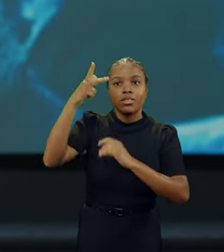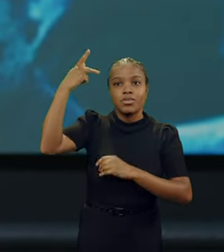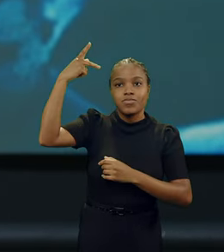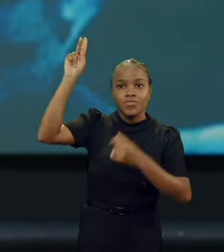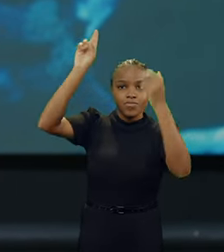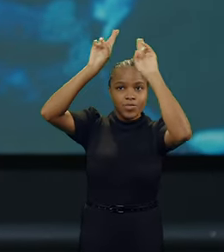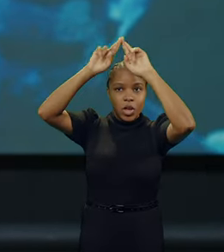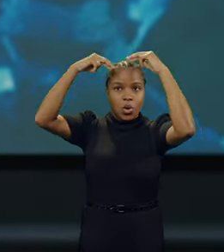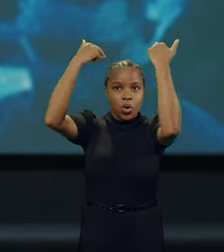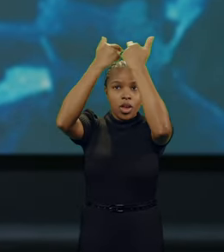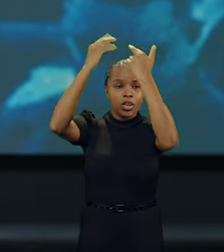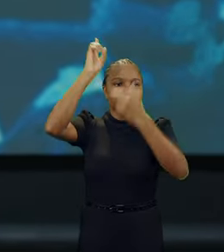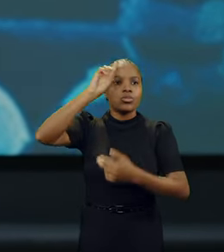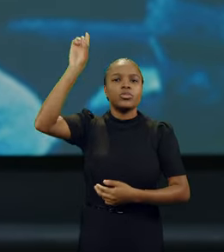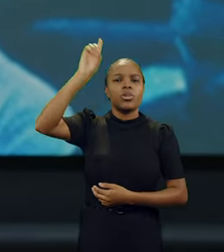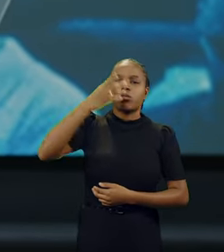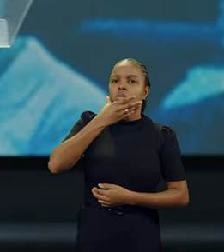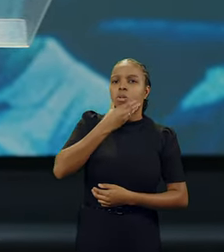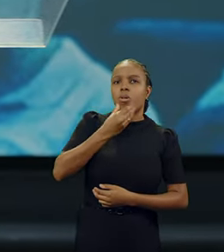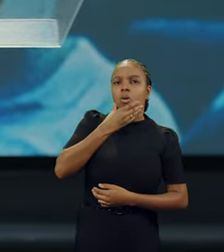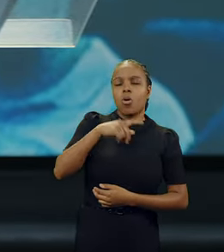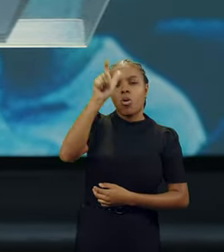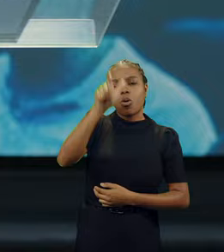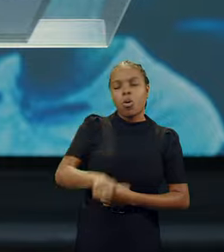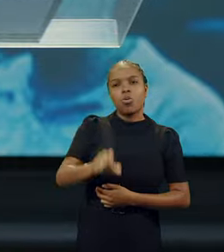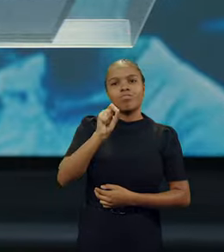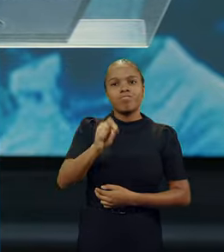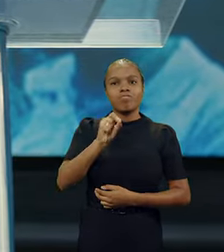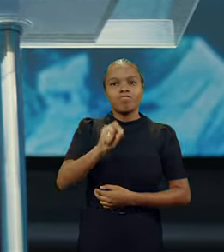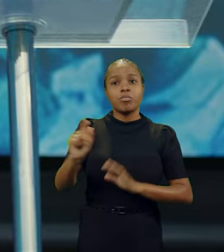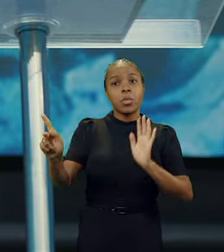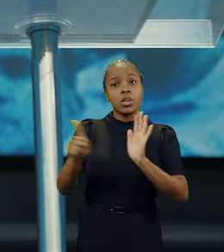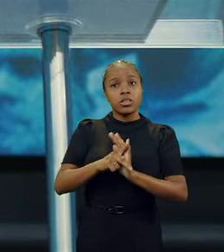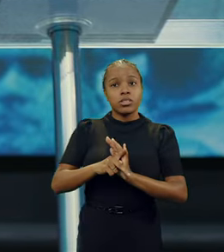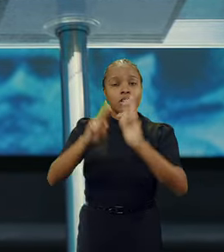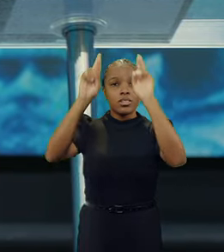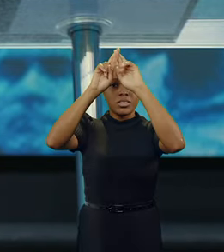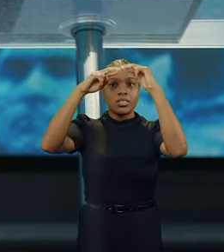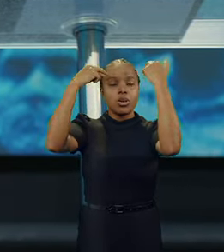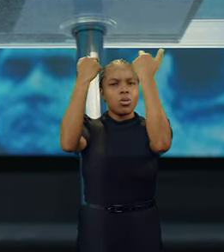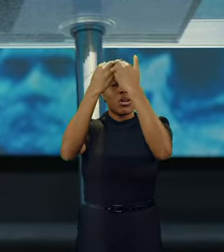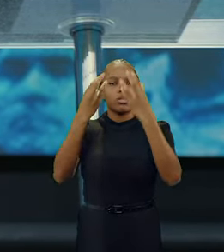Que homens são esses que pertencem a um reino?